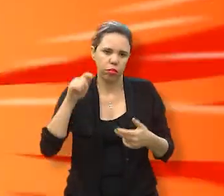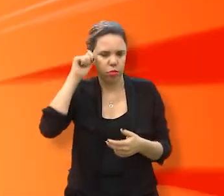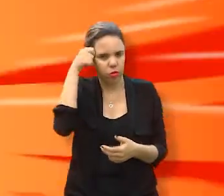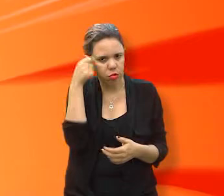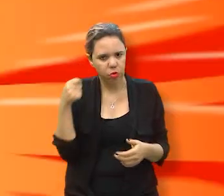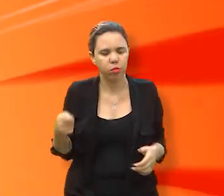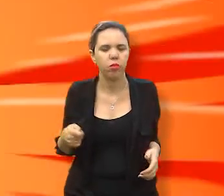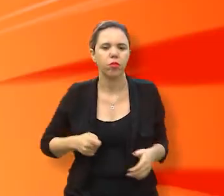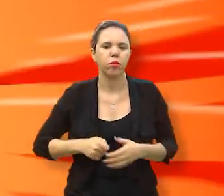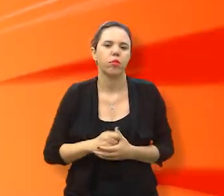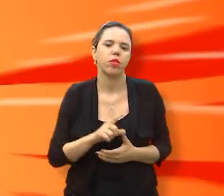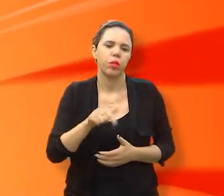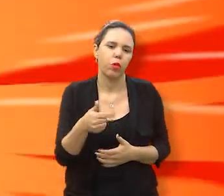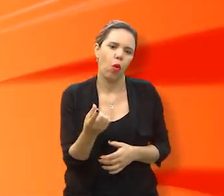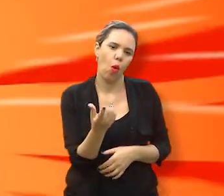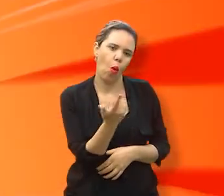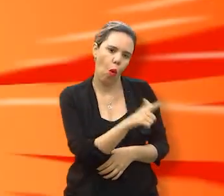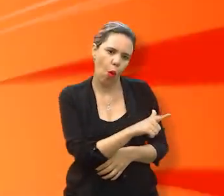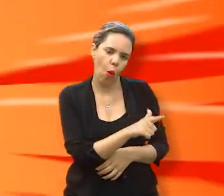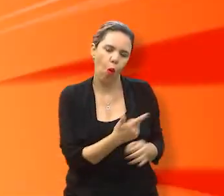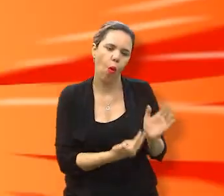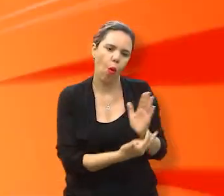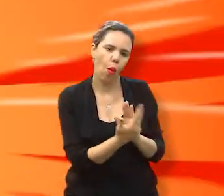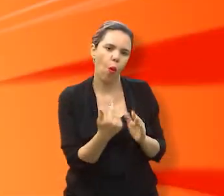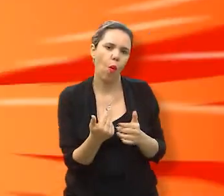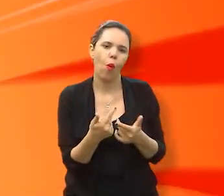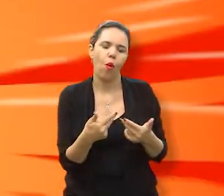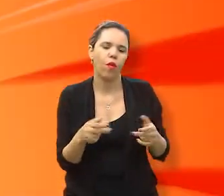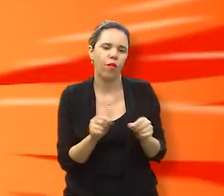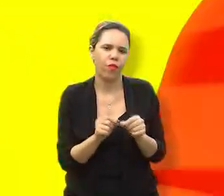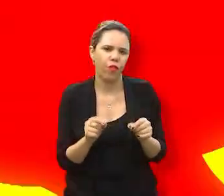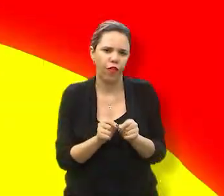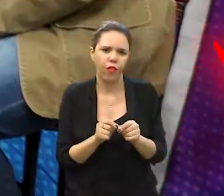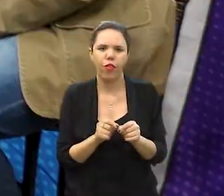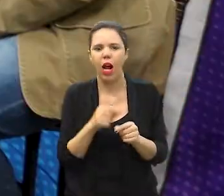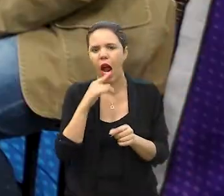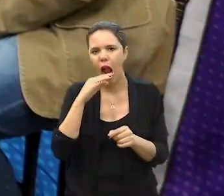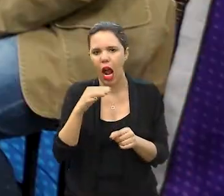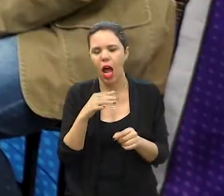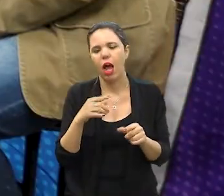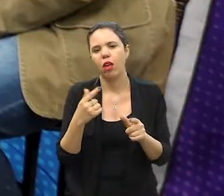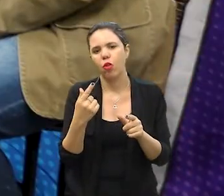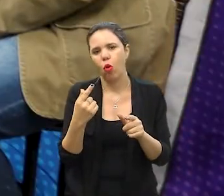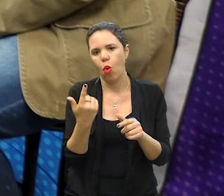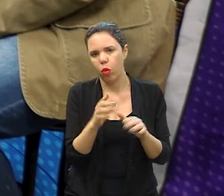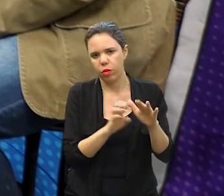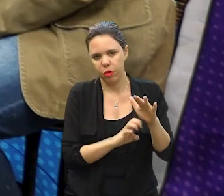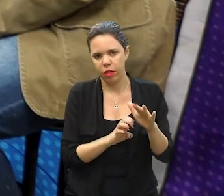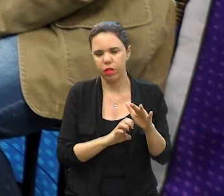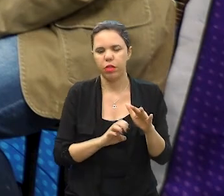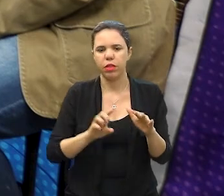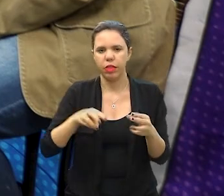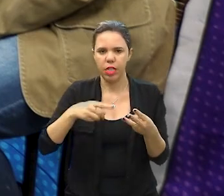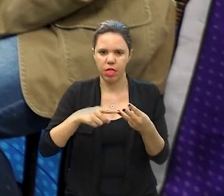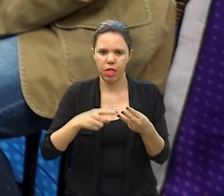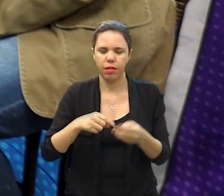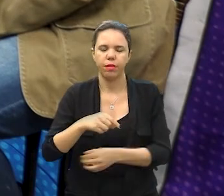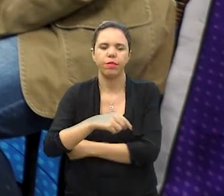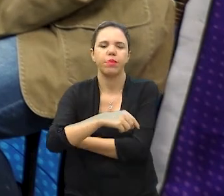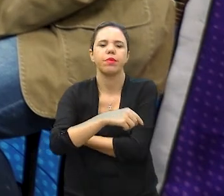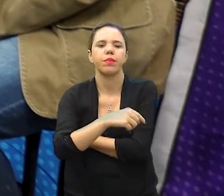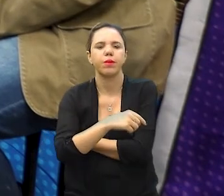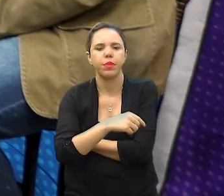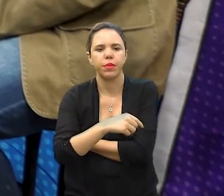Grow, depois a gente foi para o Advanced Dungeons Dragons da Abril, até chegar na terceira edição, que foi